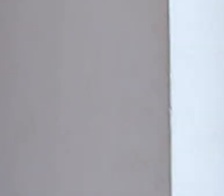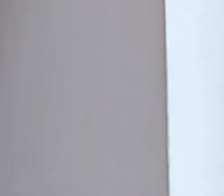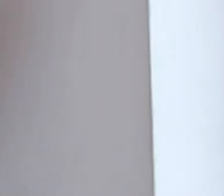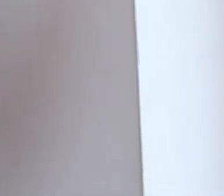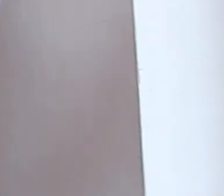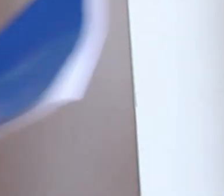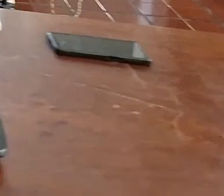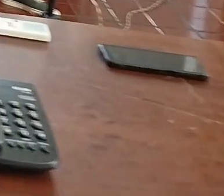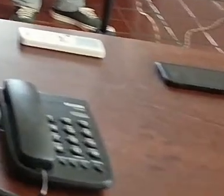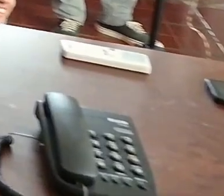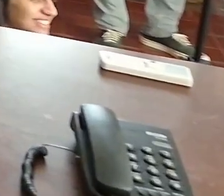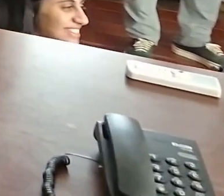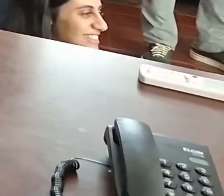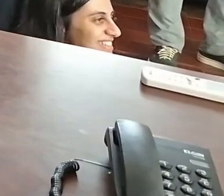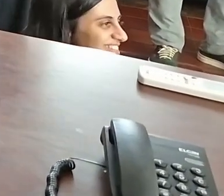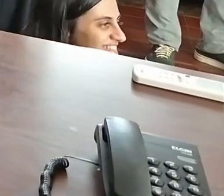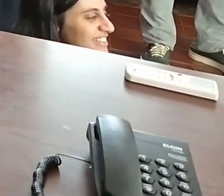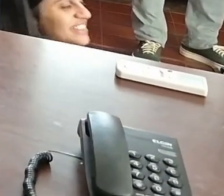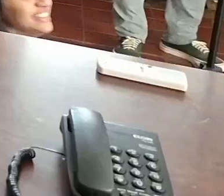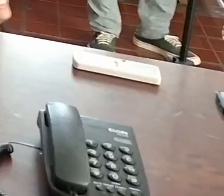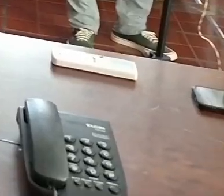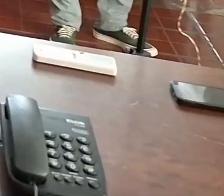Ator segura uma pasta e faz joia para a câmera.